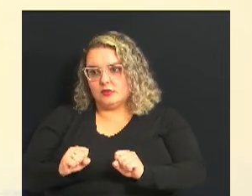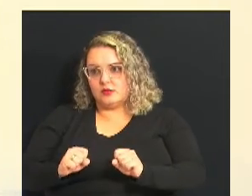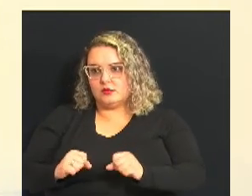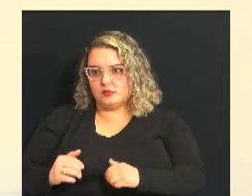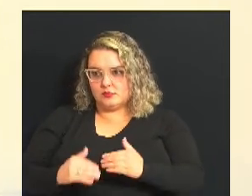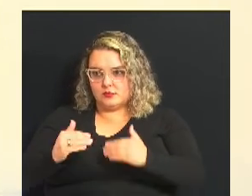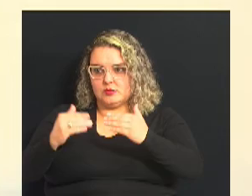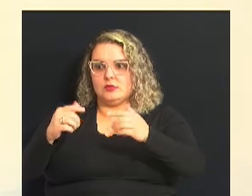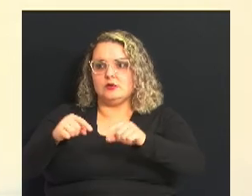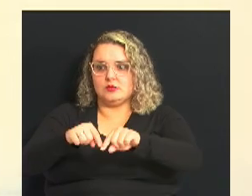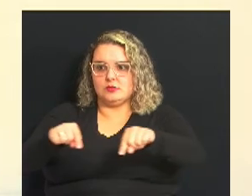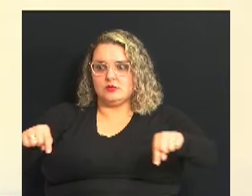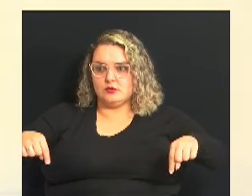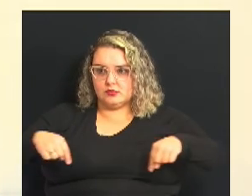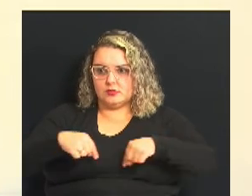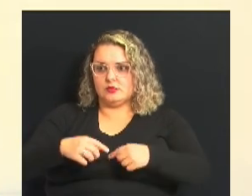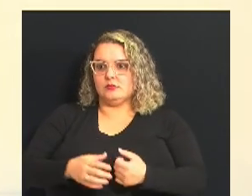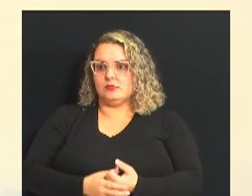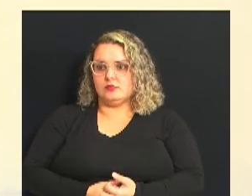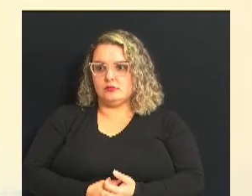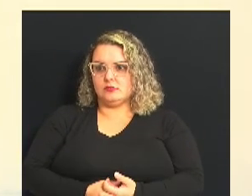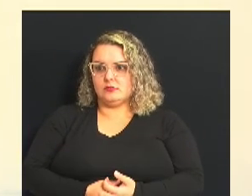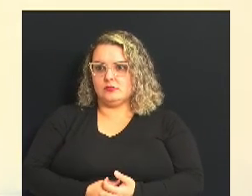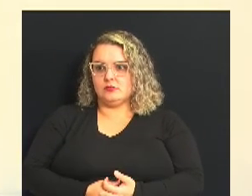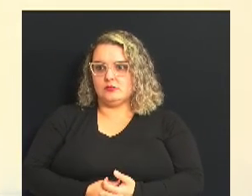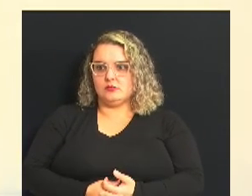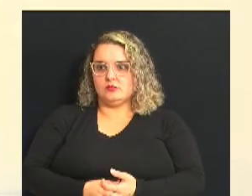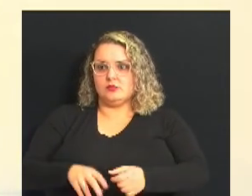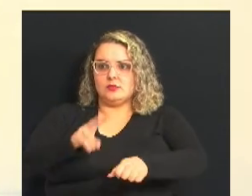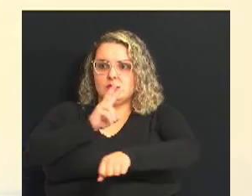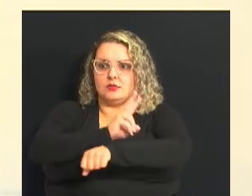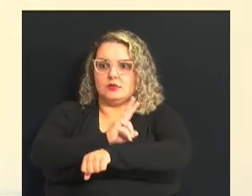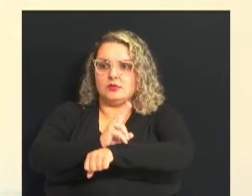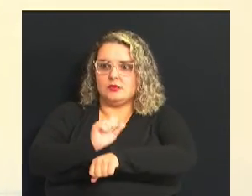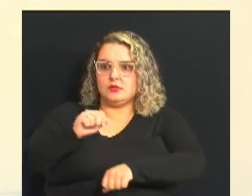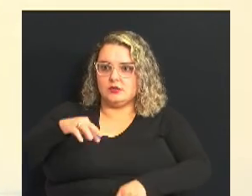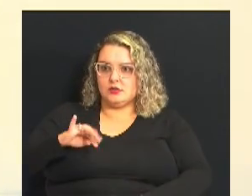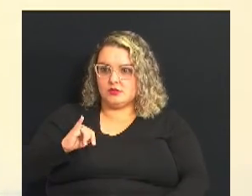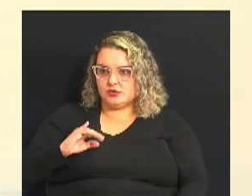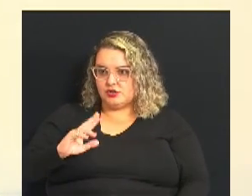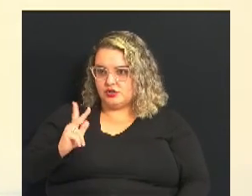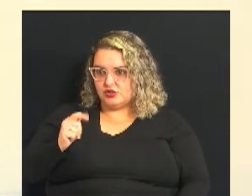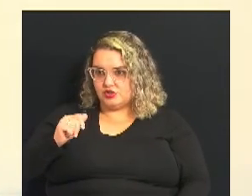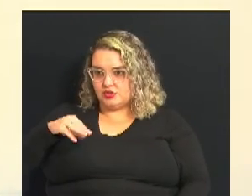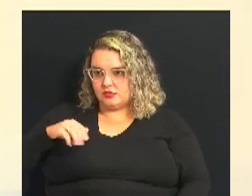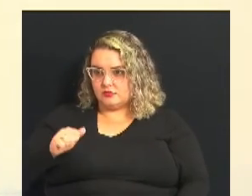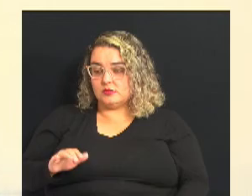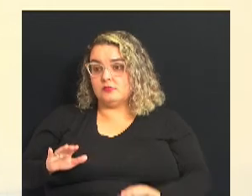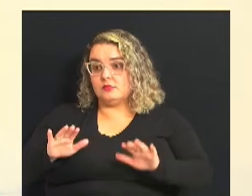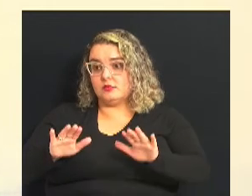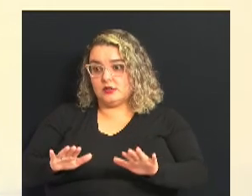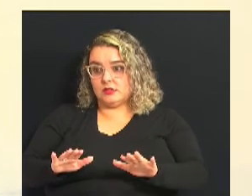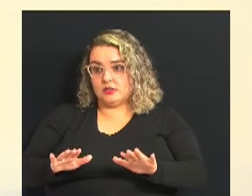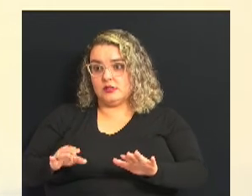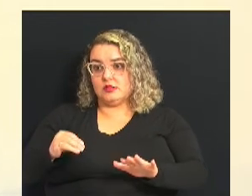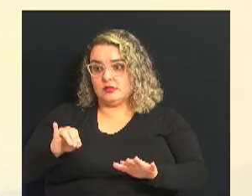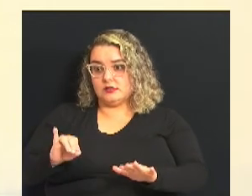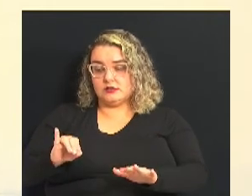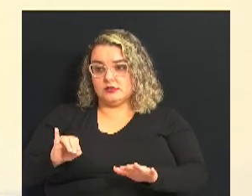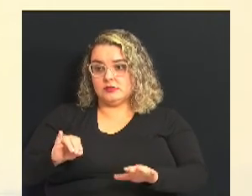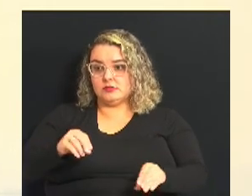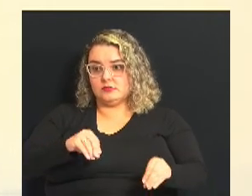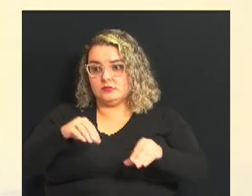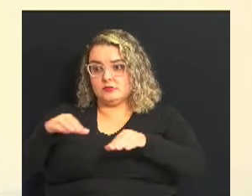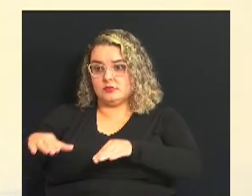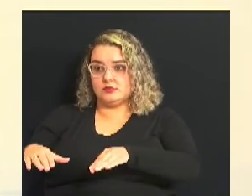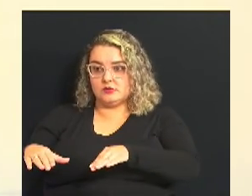data center com proteção anti-chamas e tudo mais. Porém, se porventura a gente mudasse